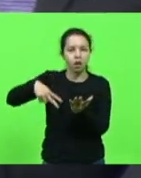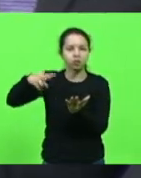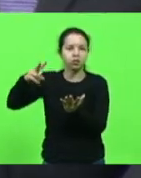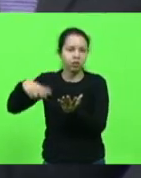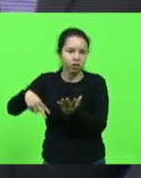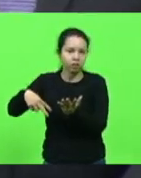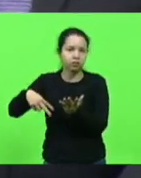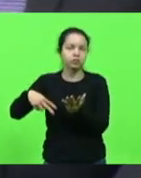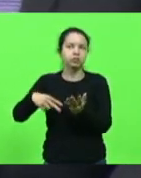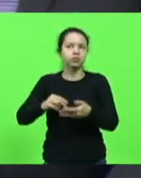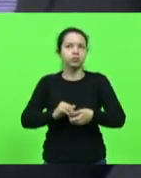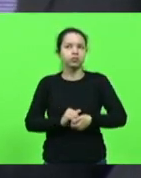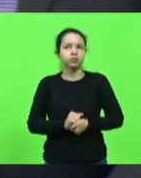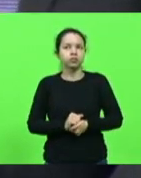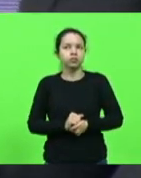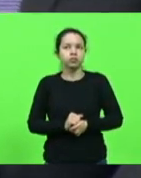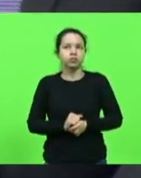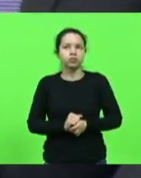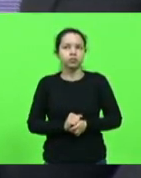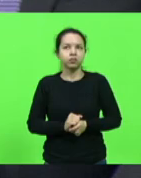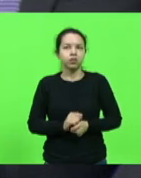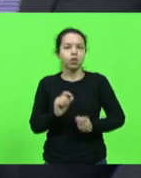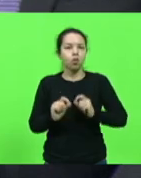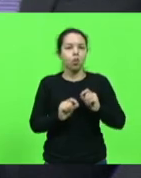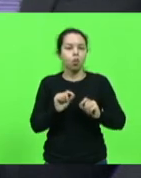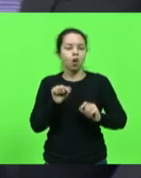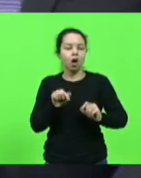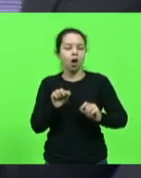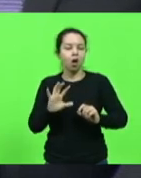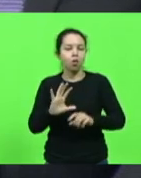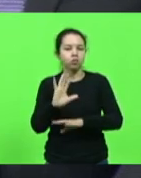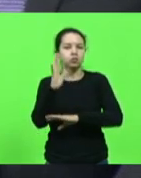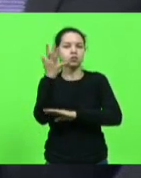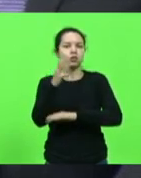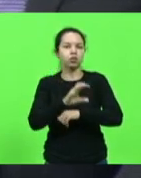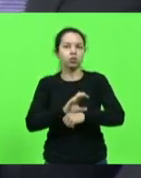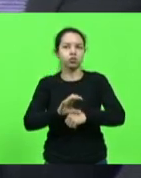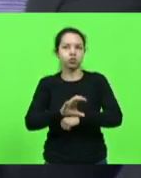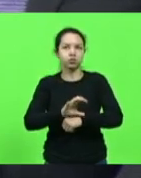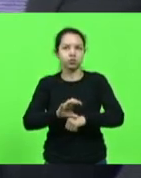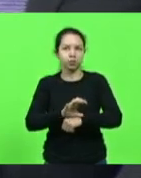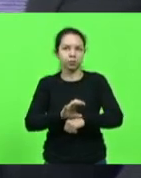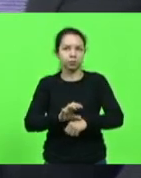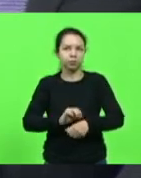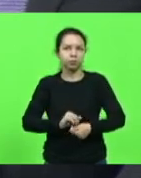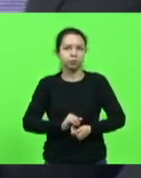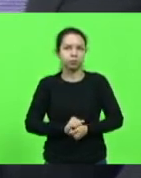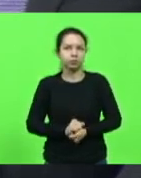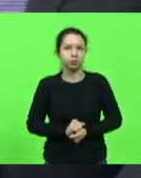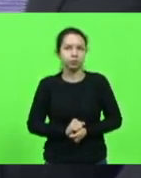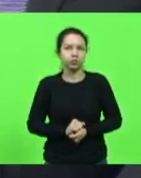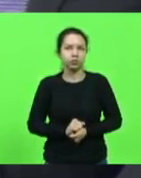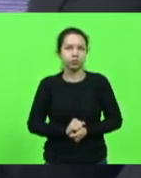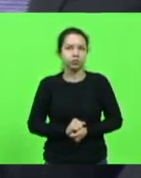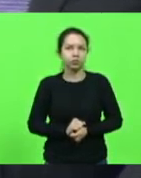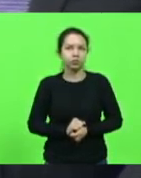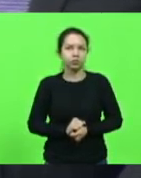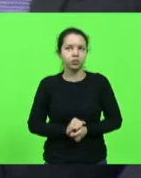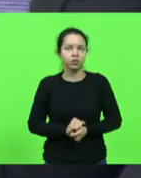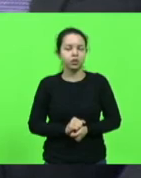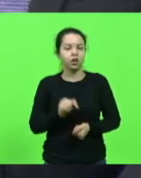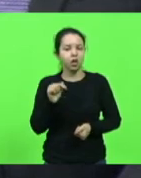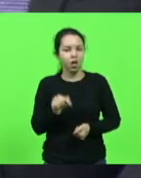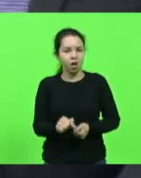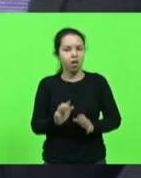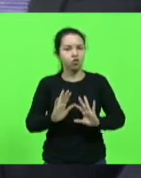enfronhando com o que estava acontecendo na Constituição. Uma vez ela promulgada,